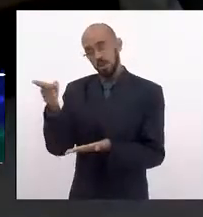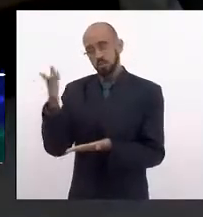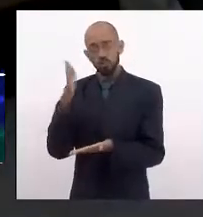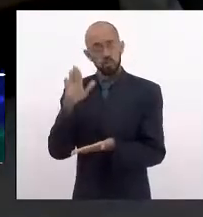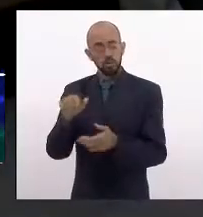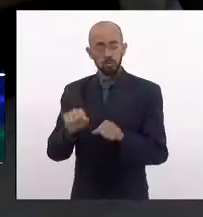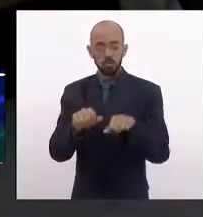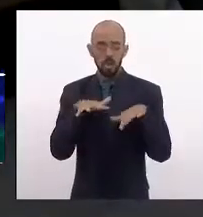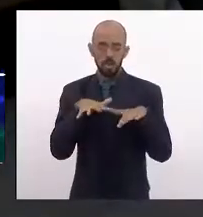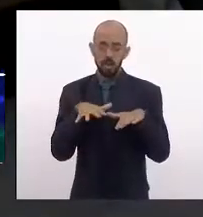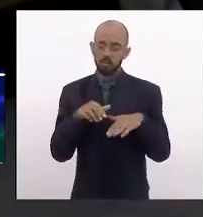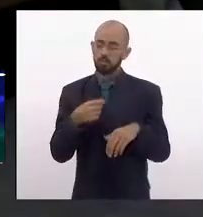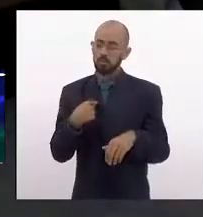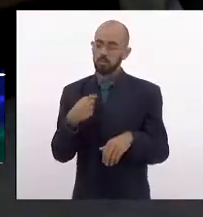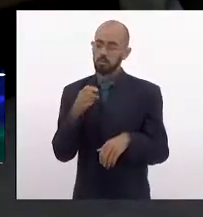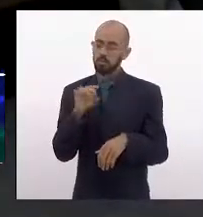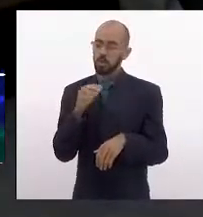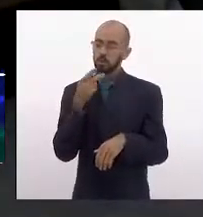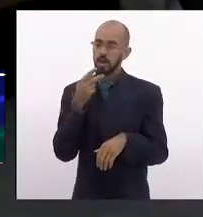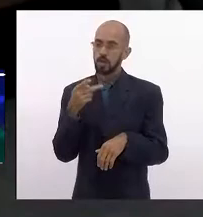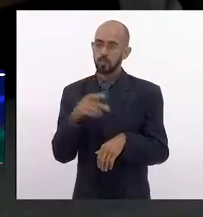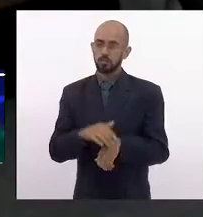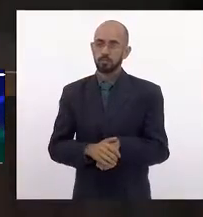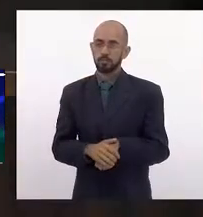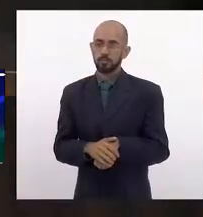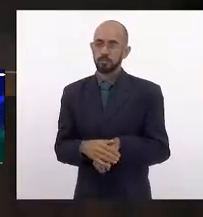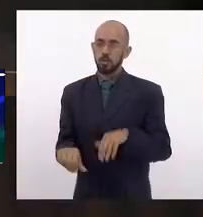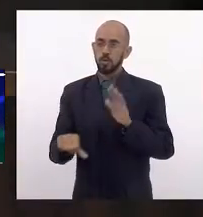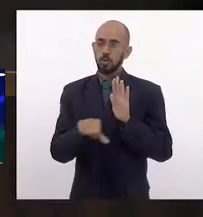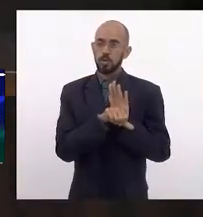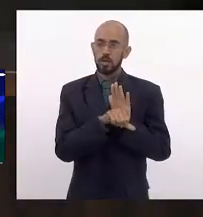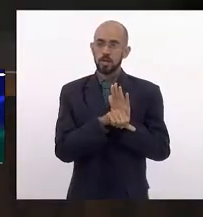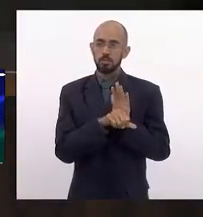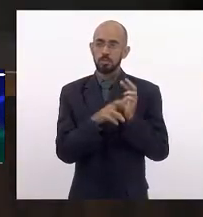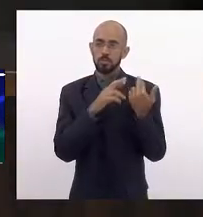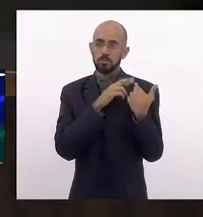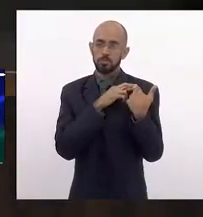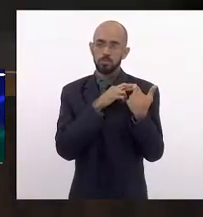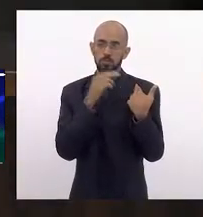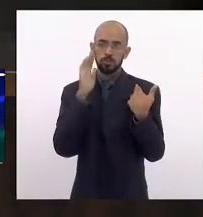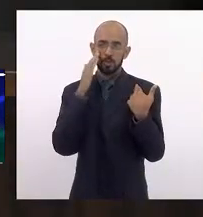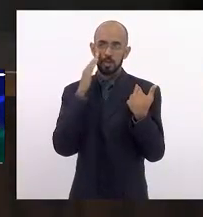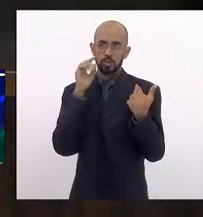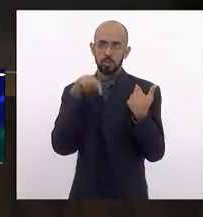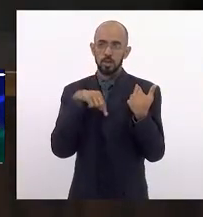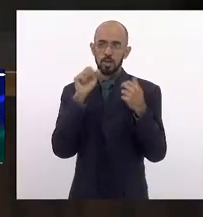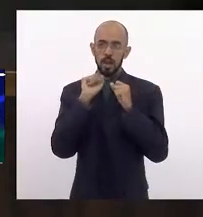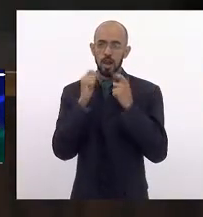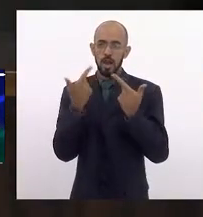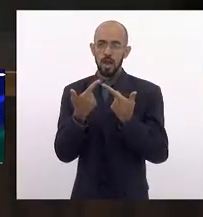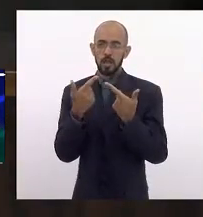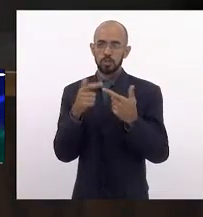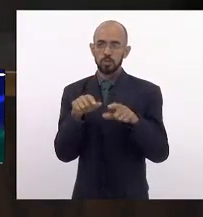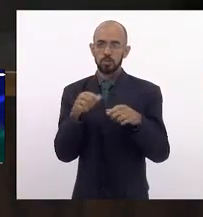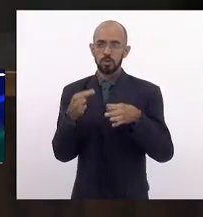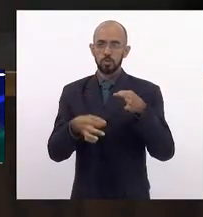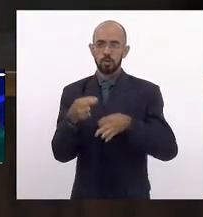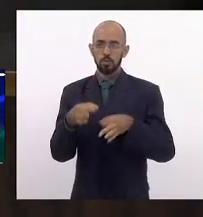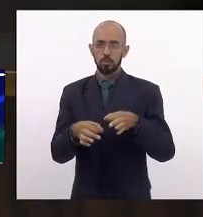sobre plenário Eu Tô levantando a questão de lado o crime de responsabilidade entendida nessa casa aí pelo tribunal misto foi